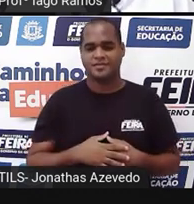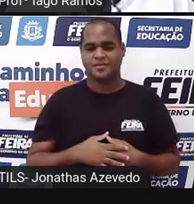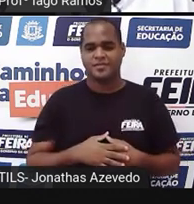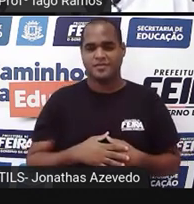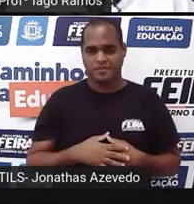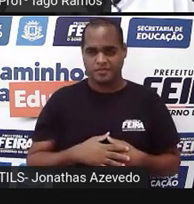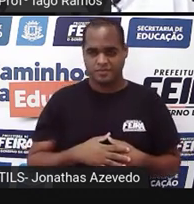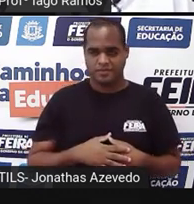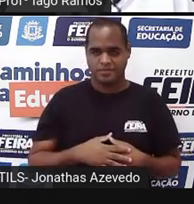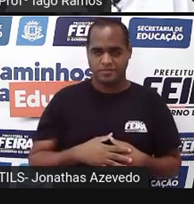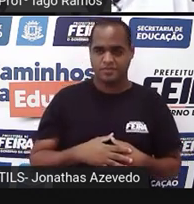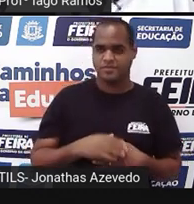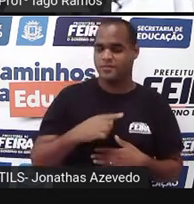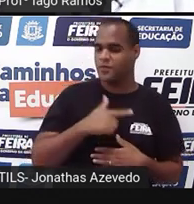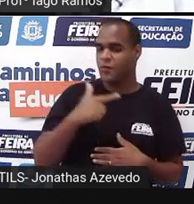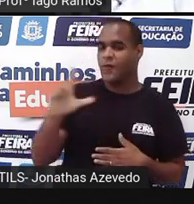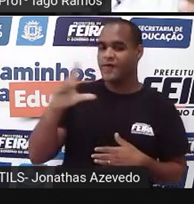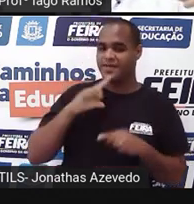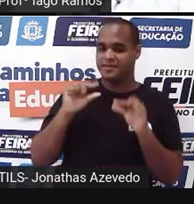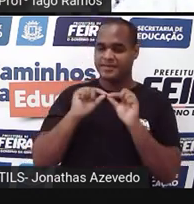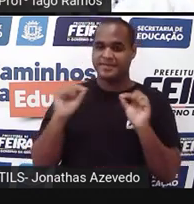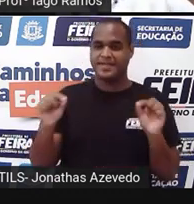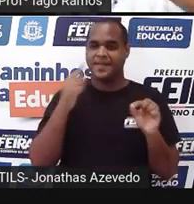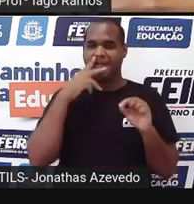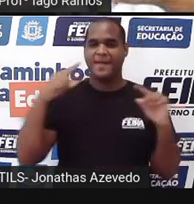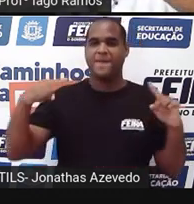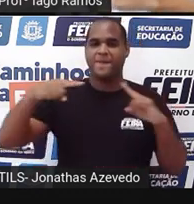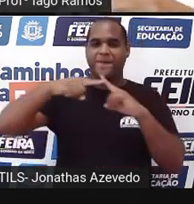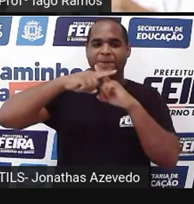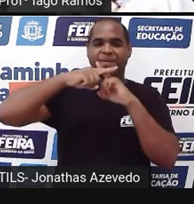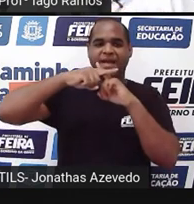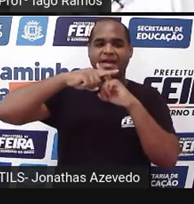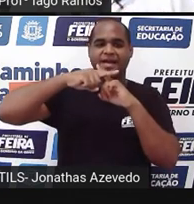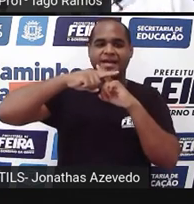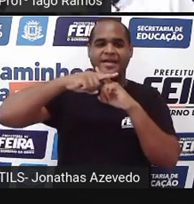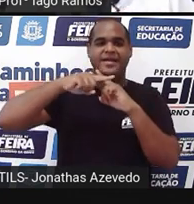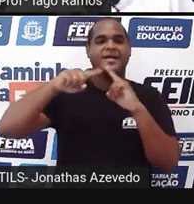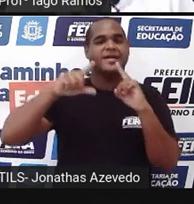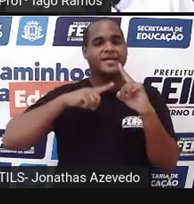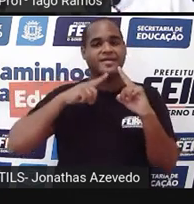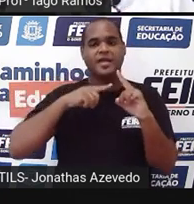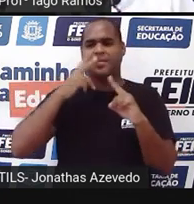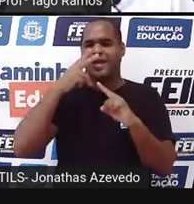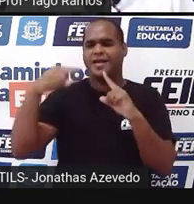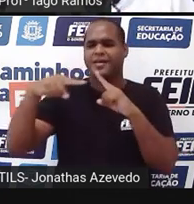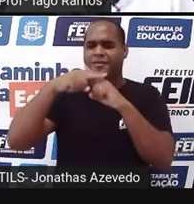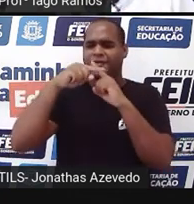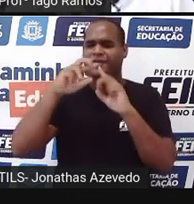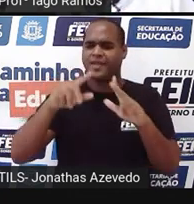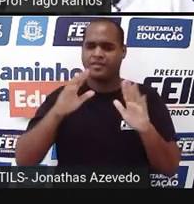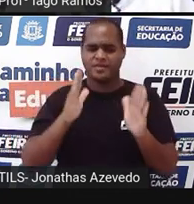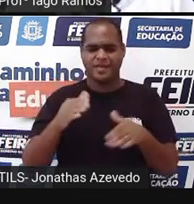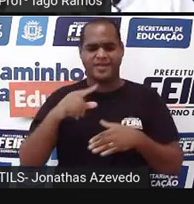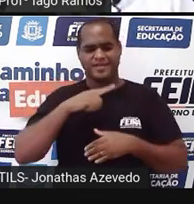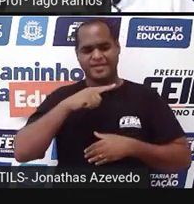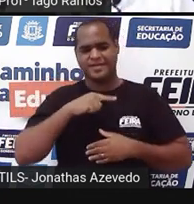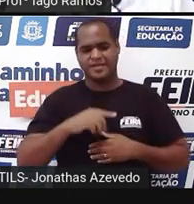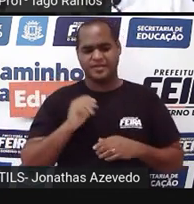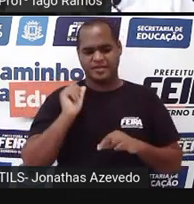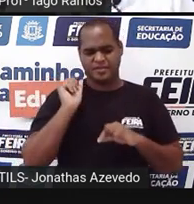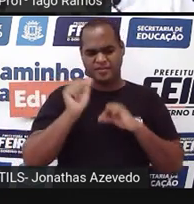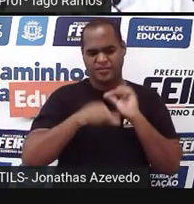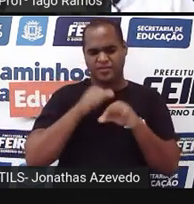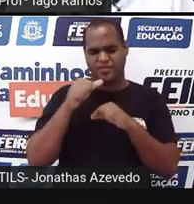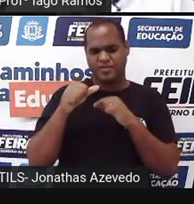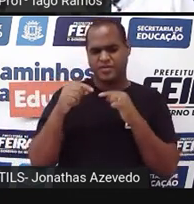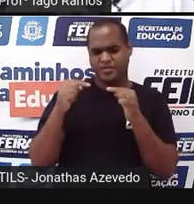a outra reta aparece cruzando a reta que já estava lá mudando de cor